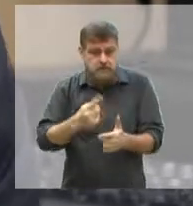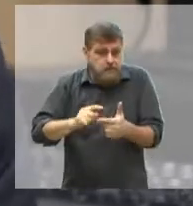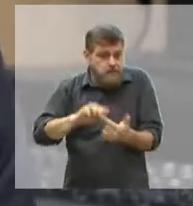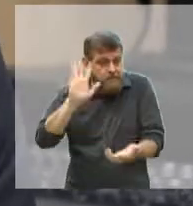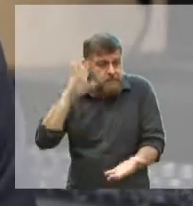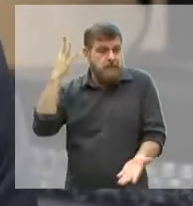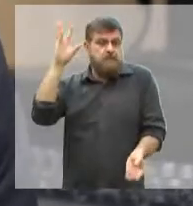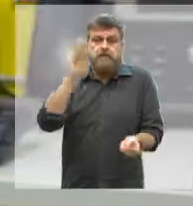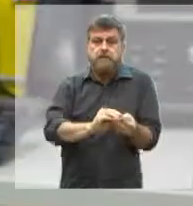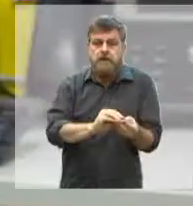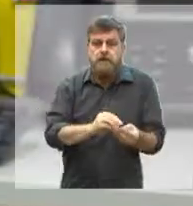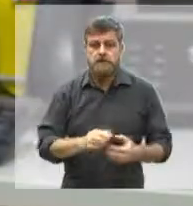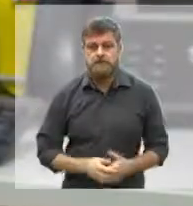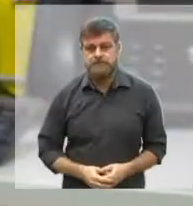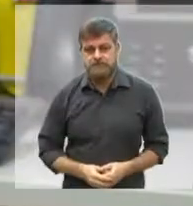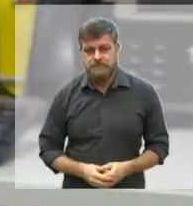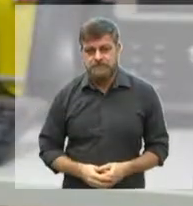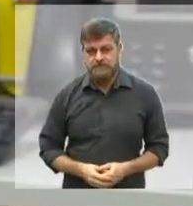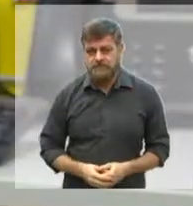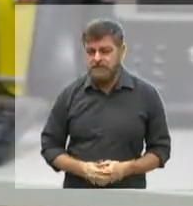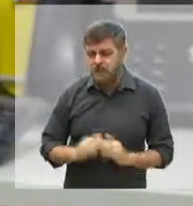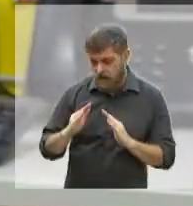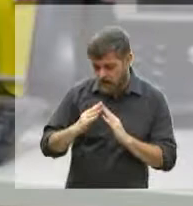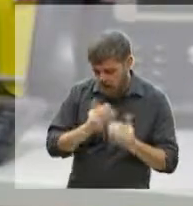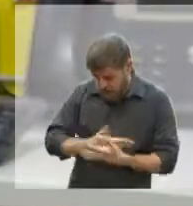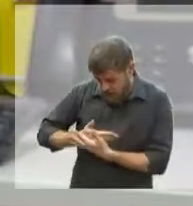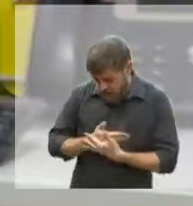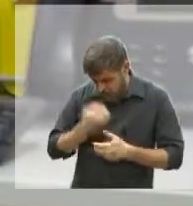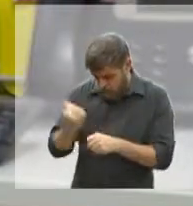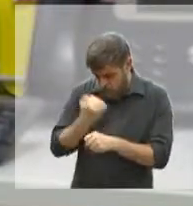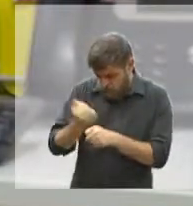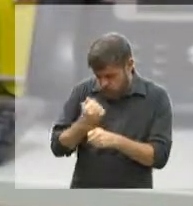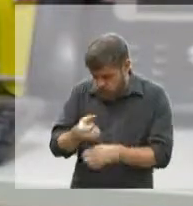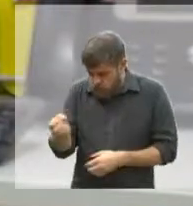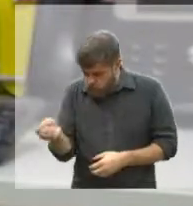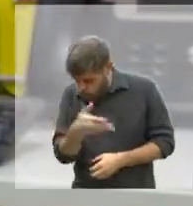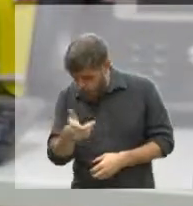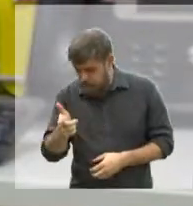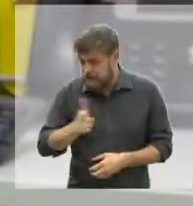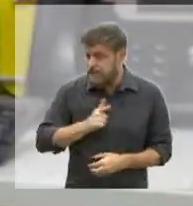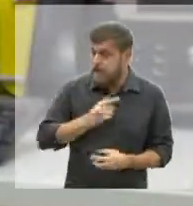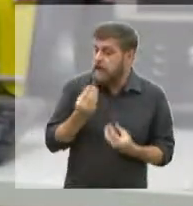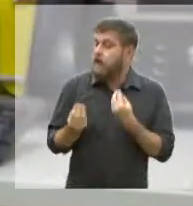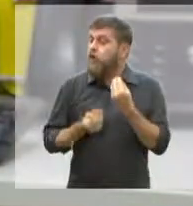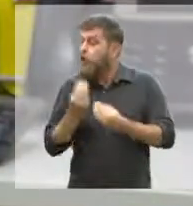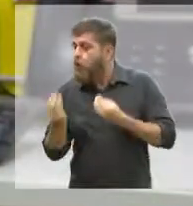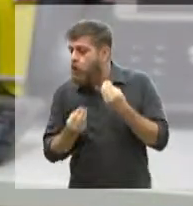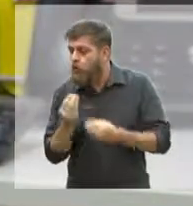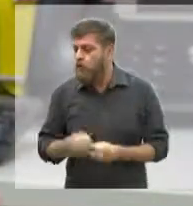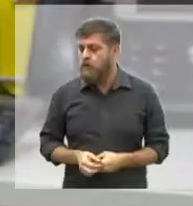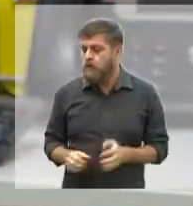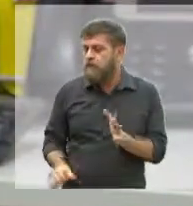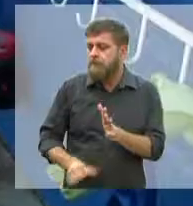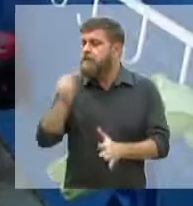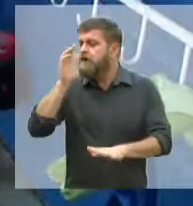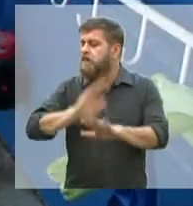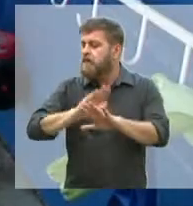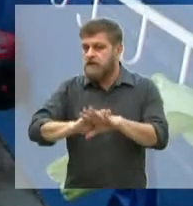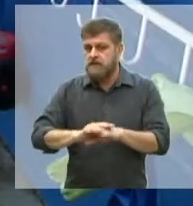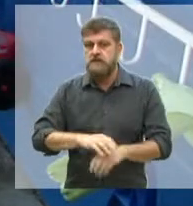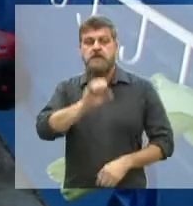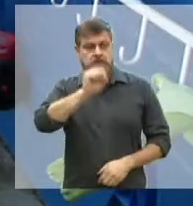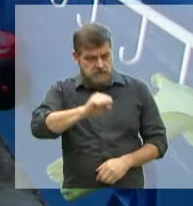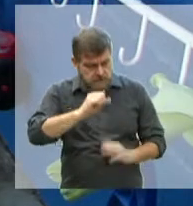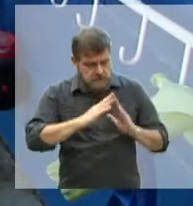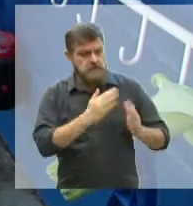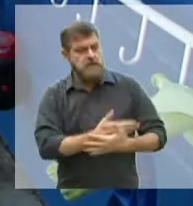essa situação. A ideia seria construir novas creches? Como que seria? Sem Existe dúvida. Assim de primeiro o que fazer? Não, é construir novas